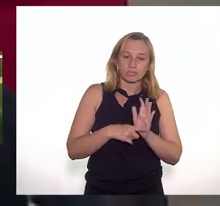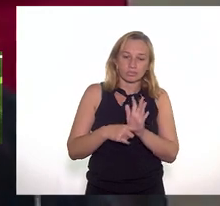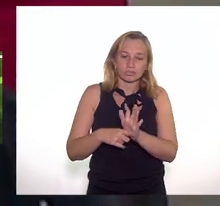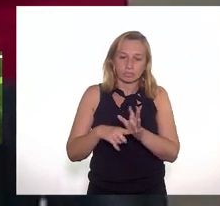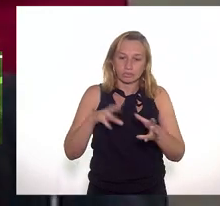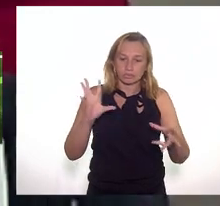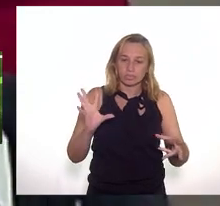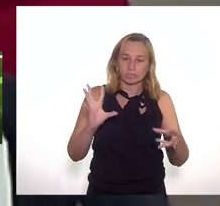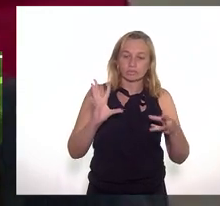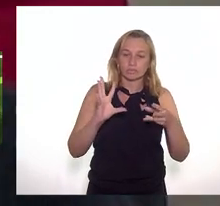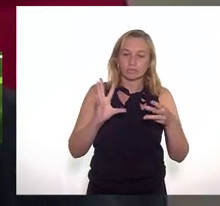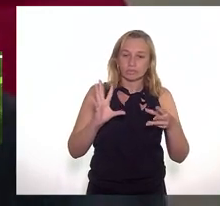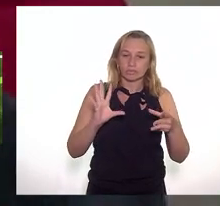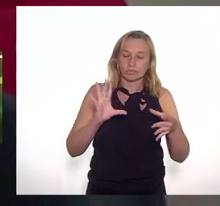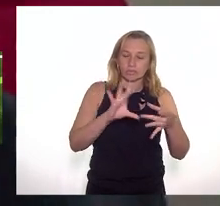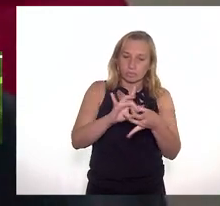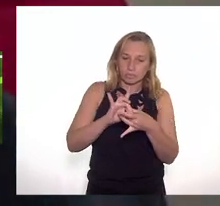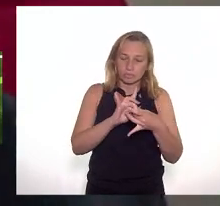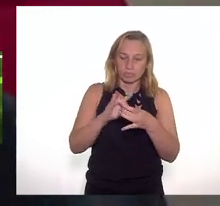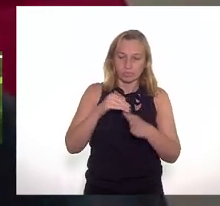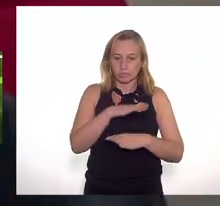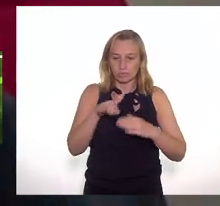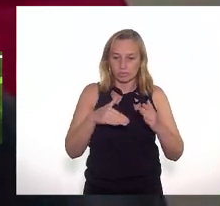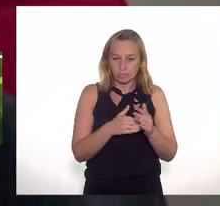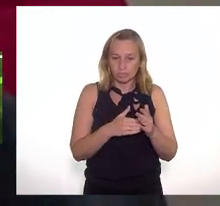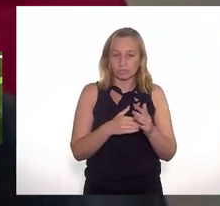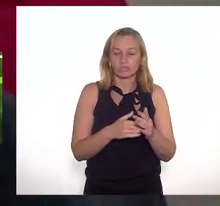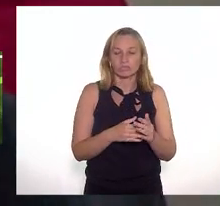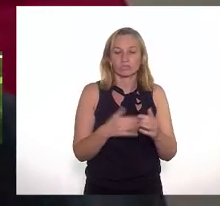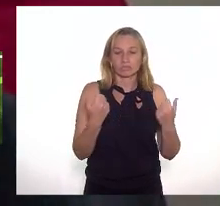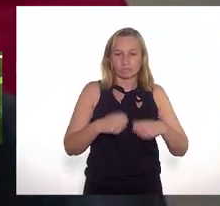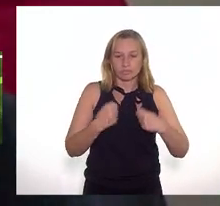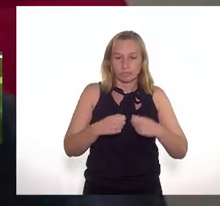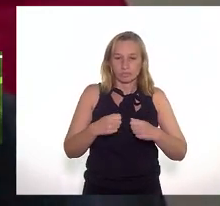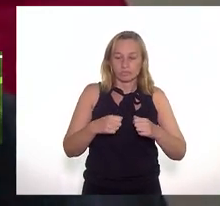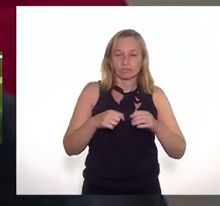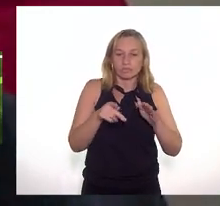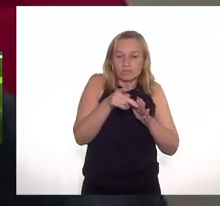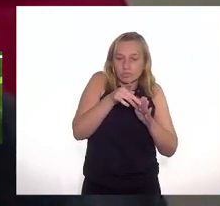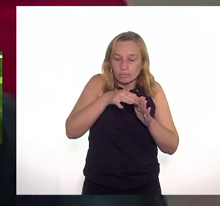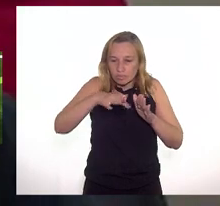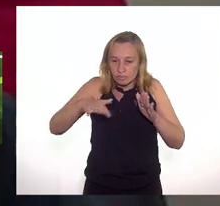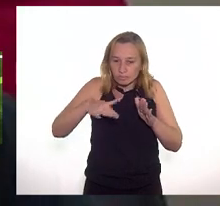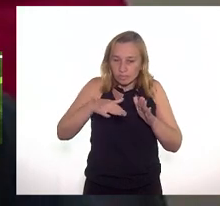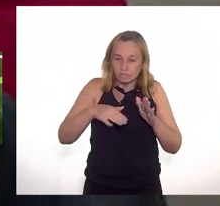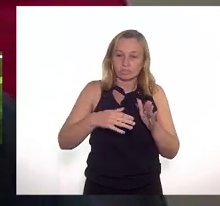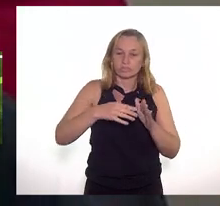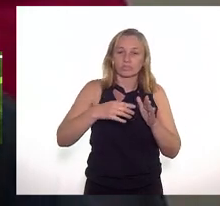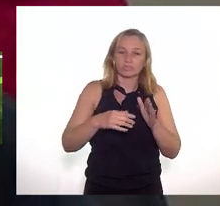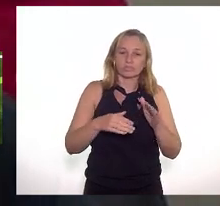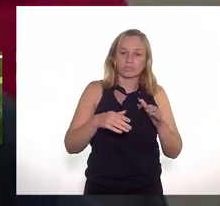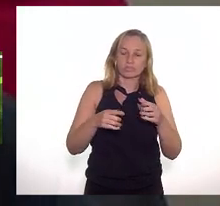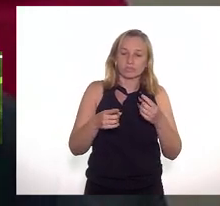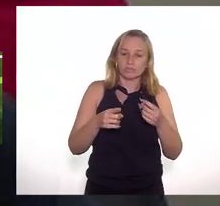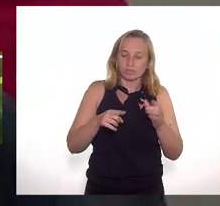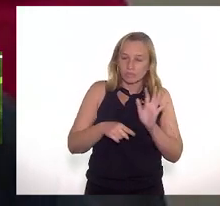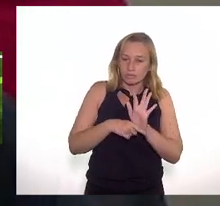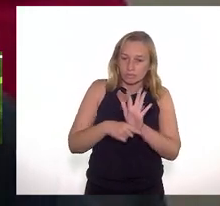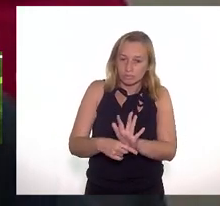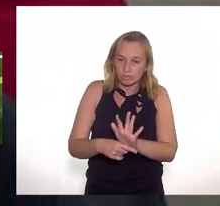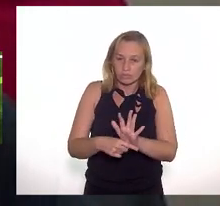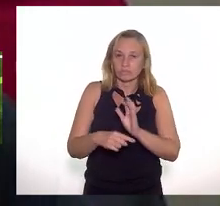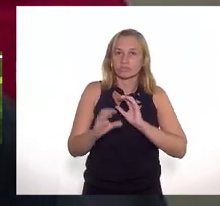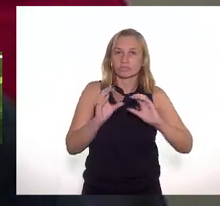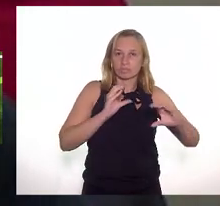todas essas demandas, estabelecendo aí um protocolo de atendimento, um canal de diálogo, né? Acho que a gente